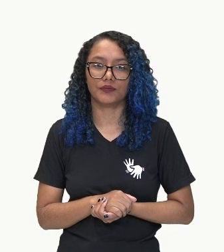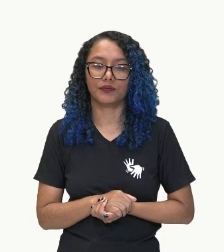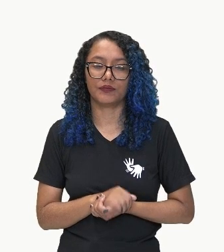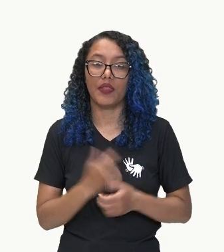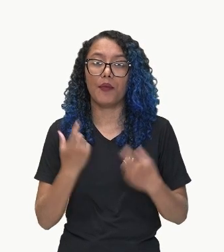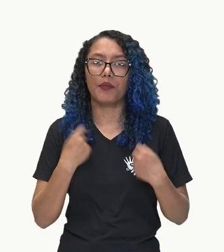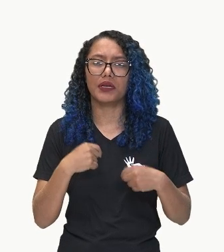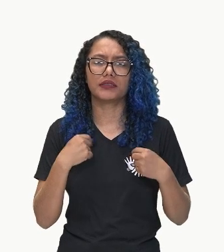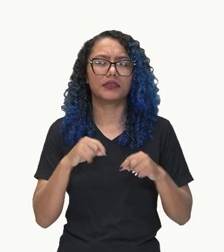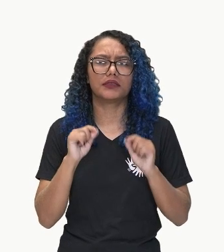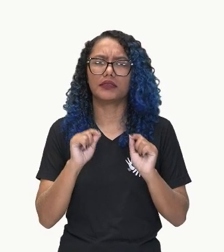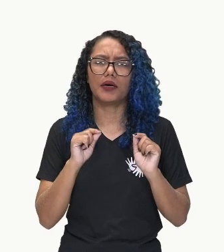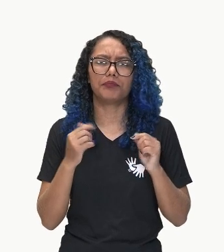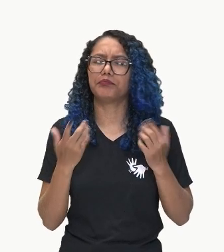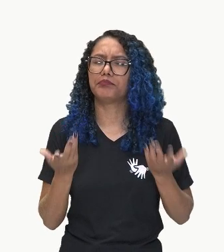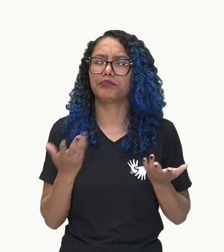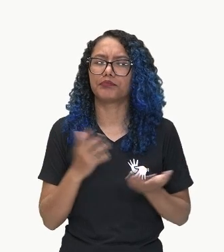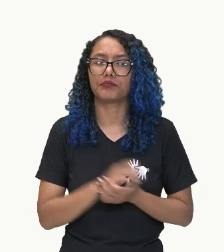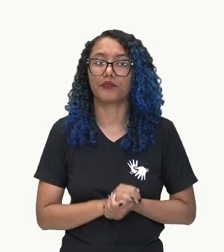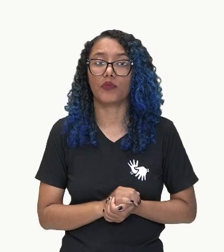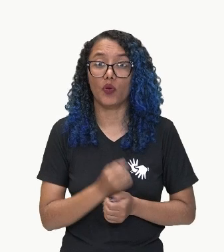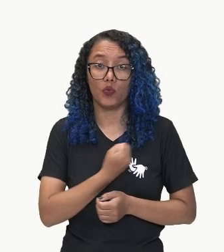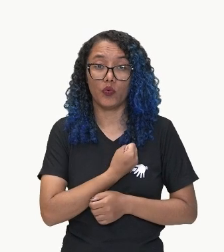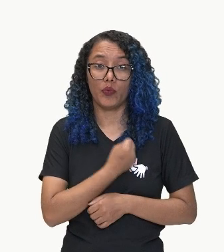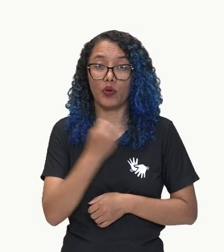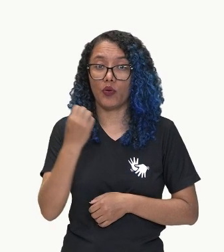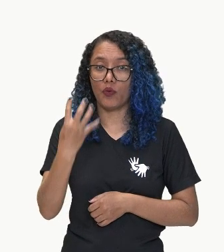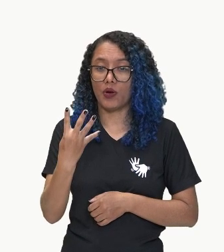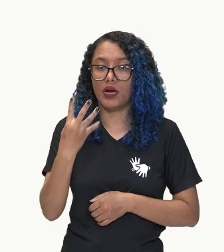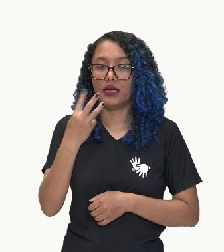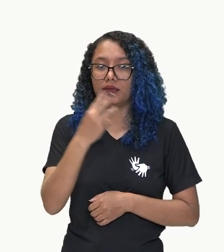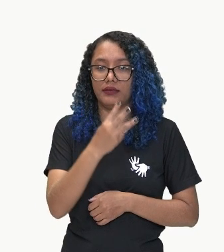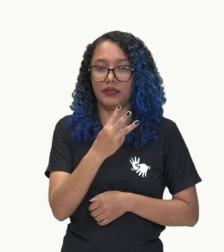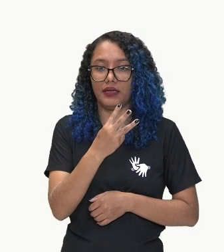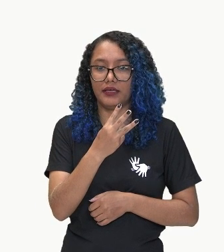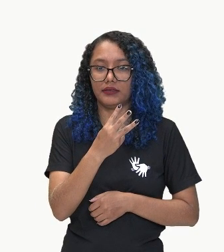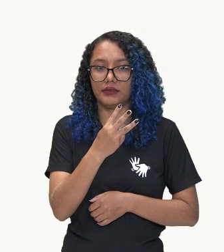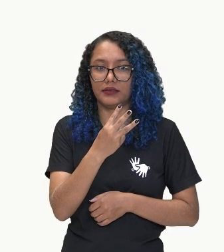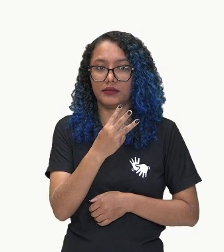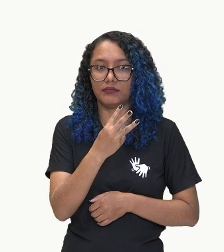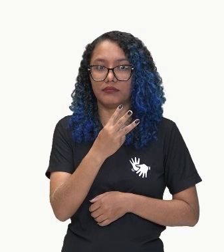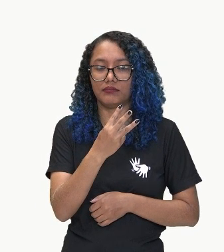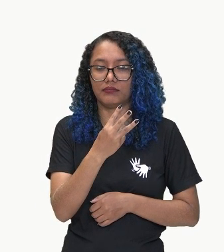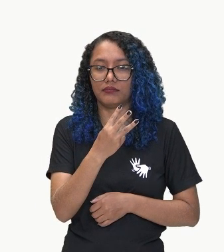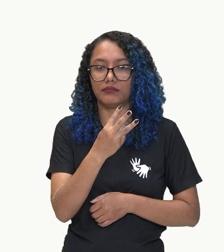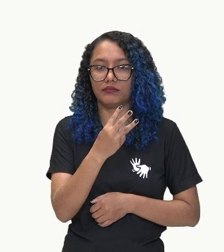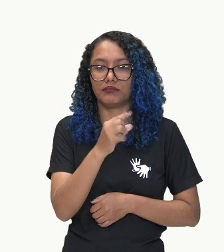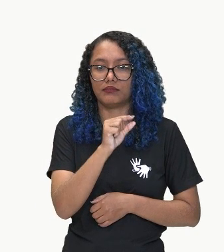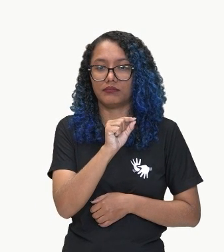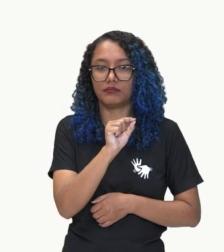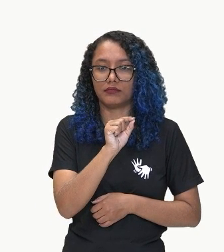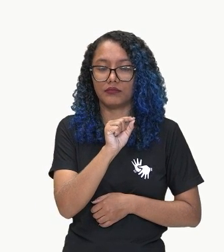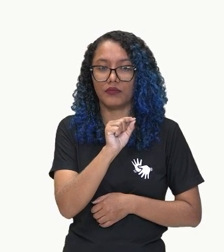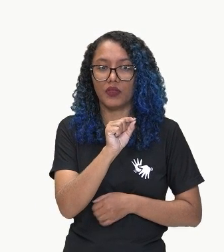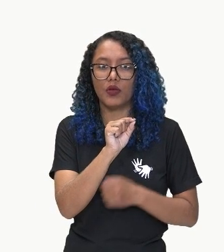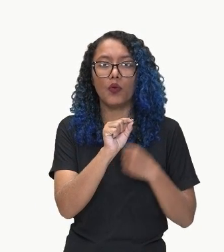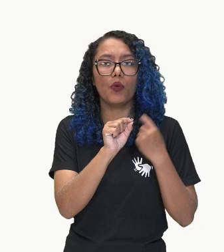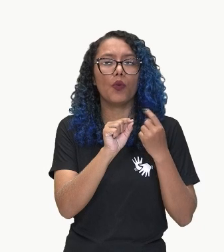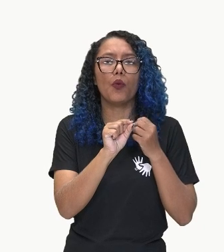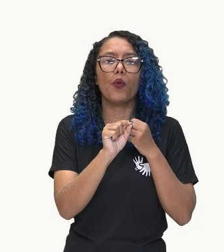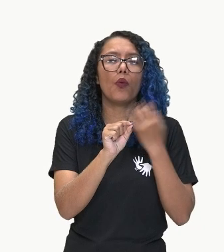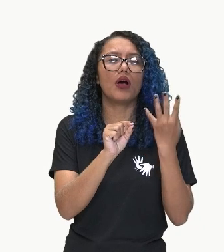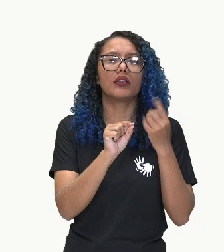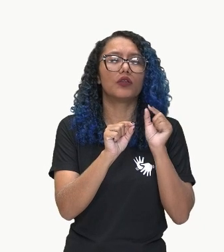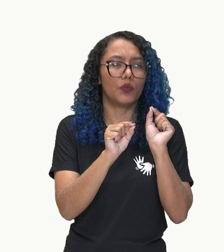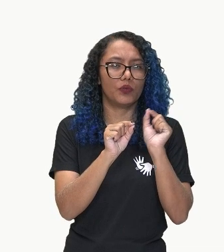o 43 e vem da direita para a esquerda. Quantas casas teremos que ter? 1. Então, você